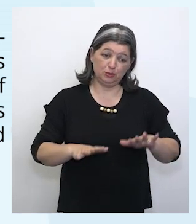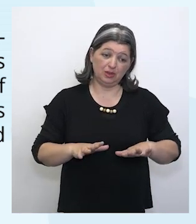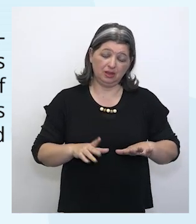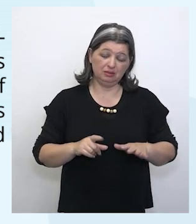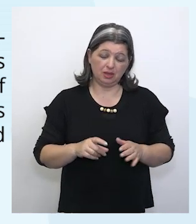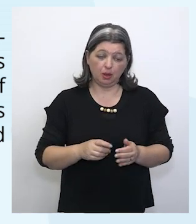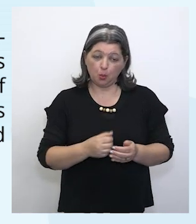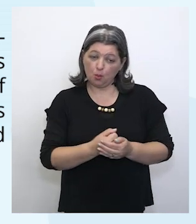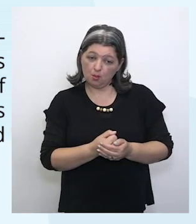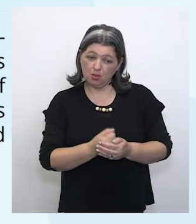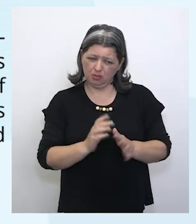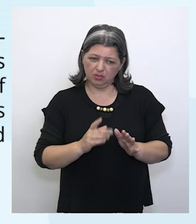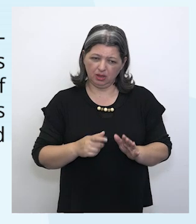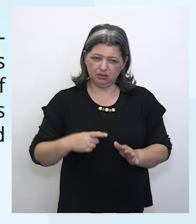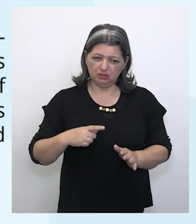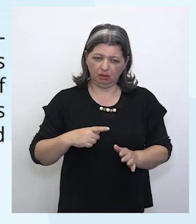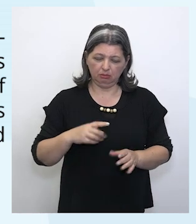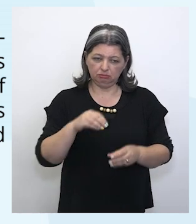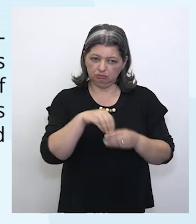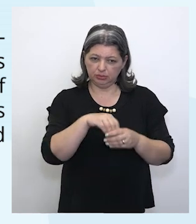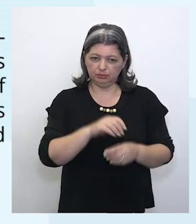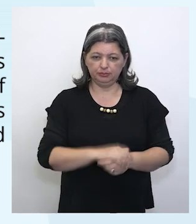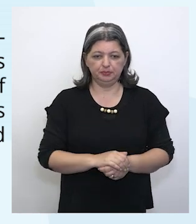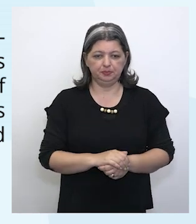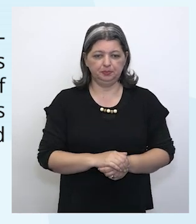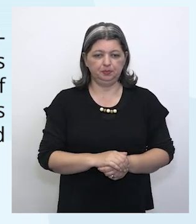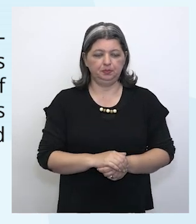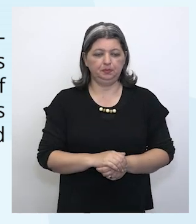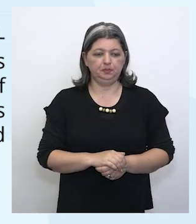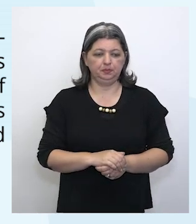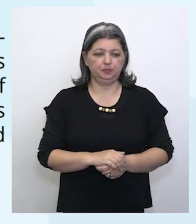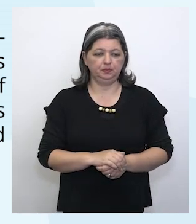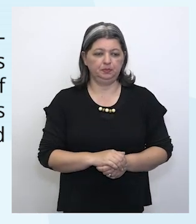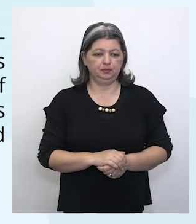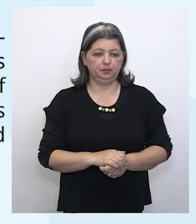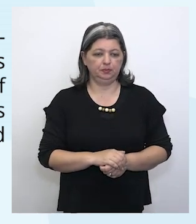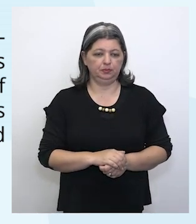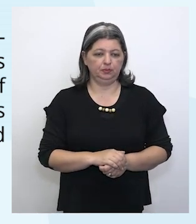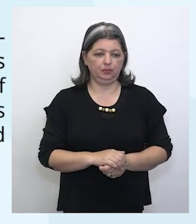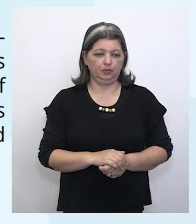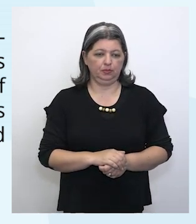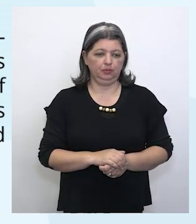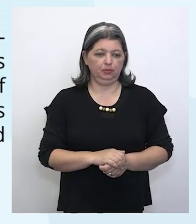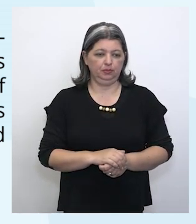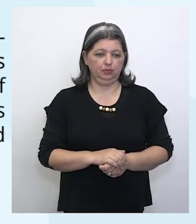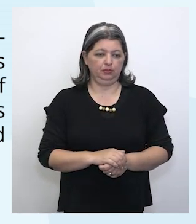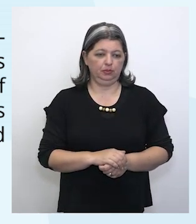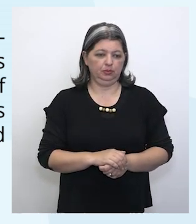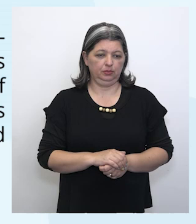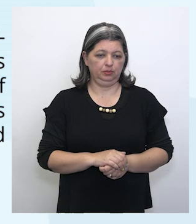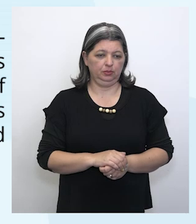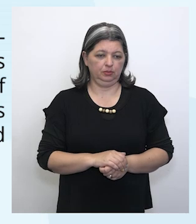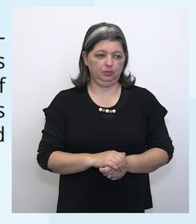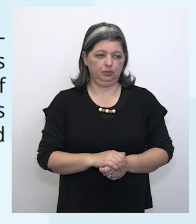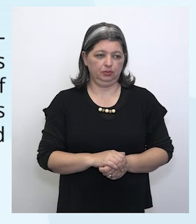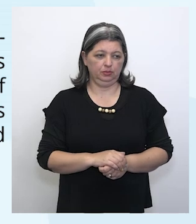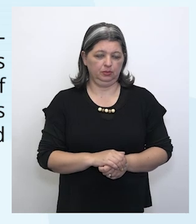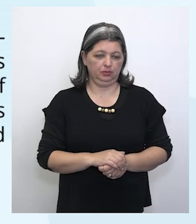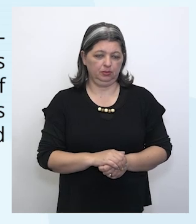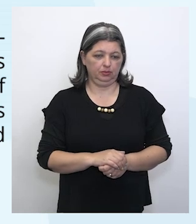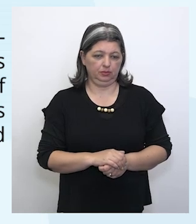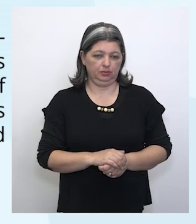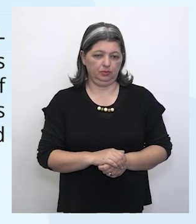mas ela está lá. Tá? In the EU, in 2007, minerals and metals accounted for more than